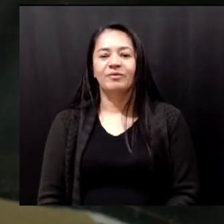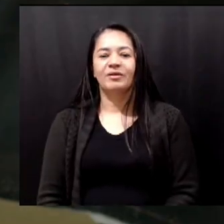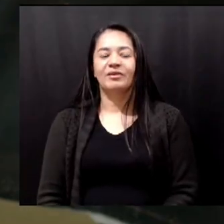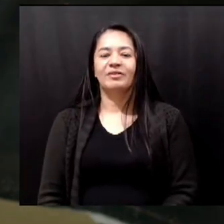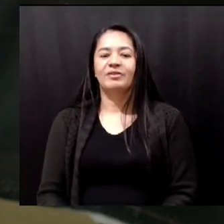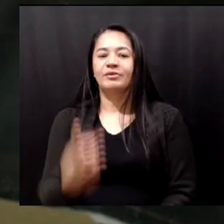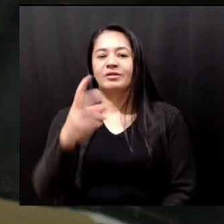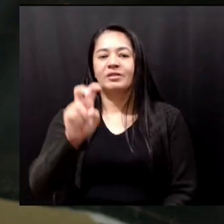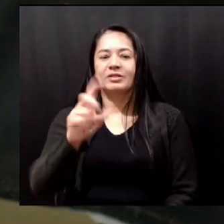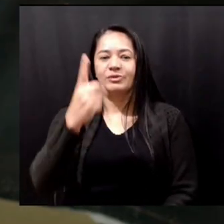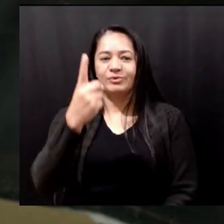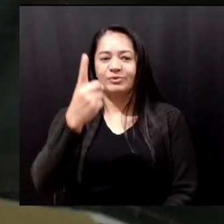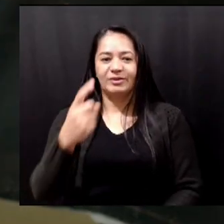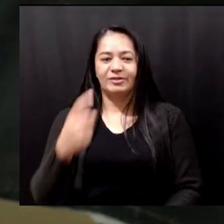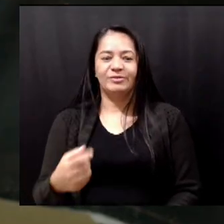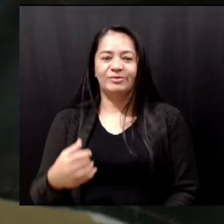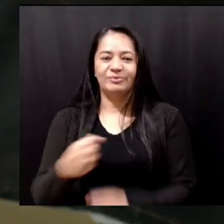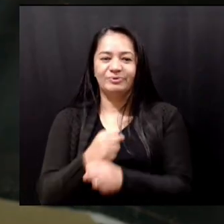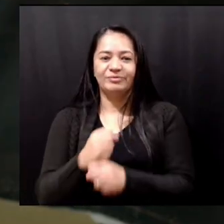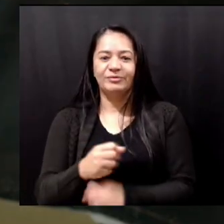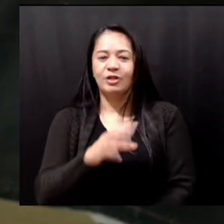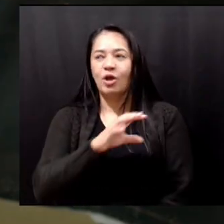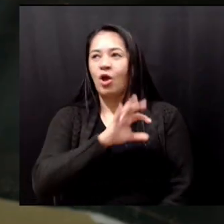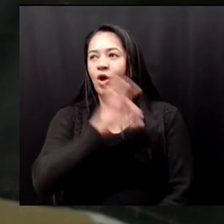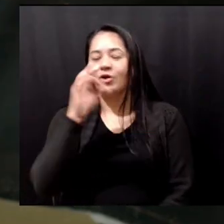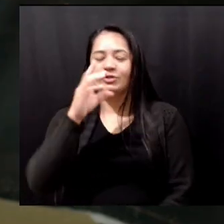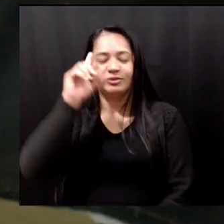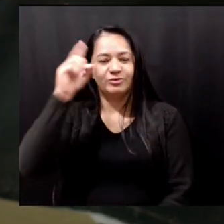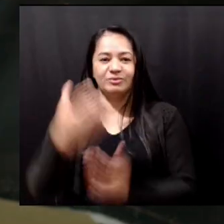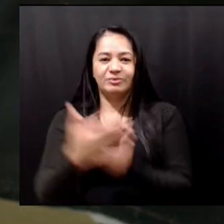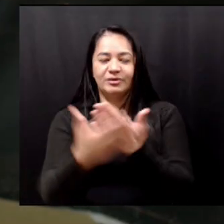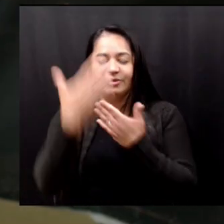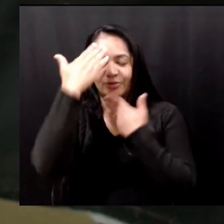251 anos. Um ótimo dia para você. Obrigada pela sua audiência,